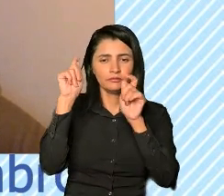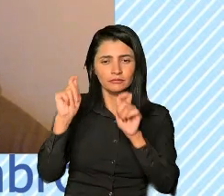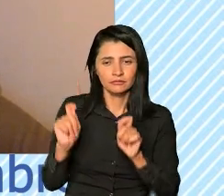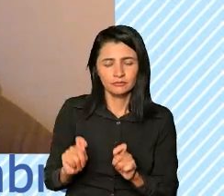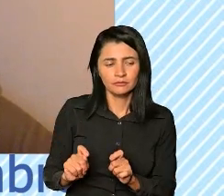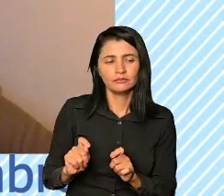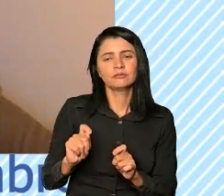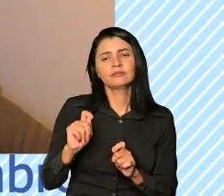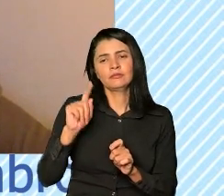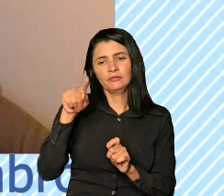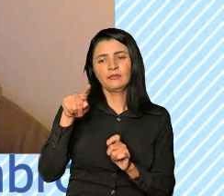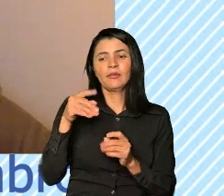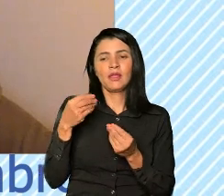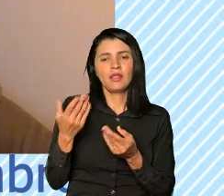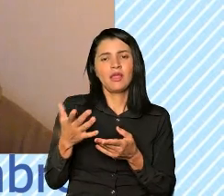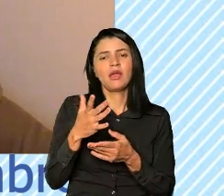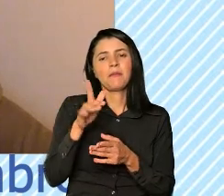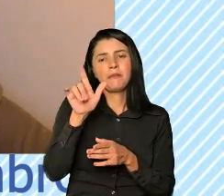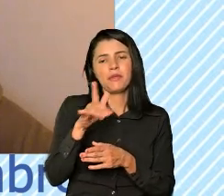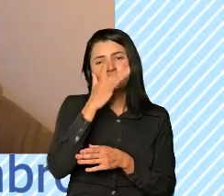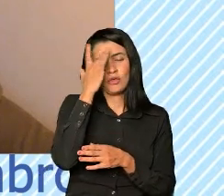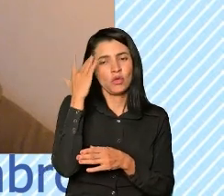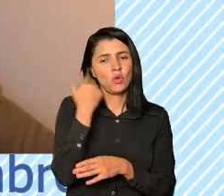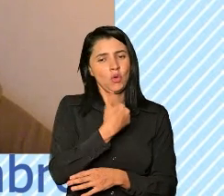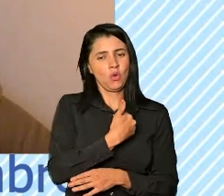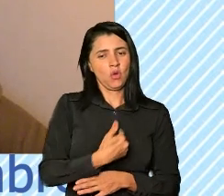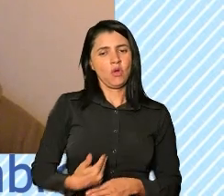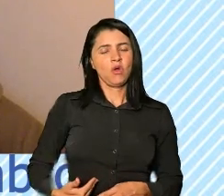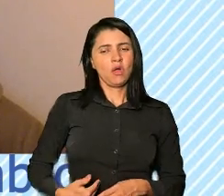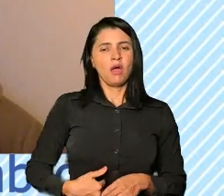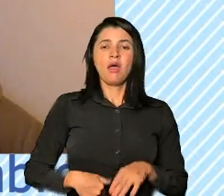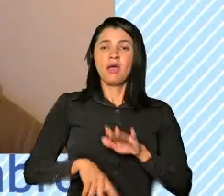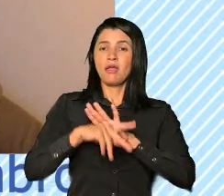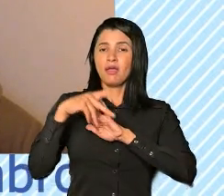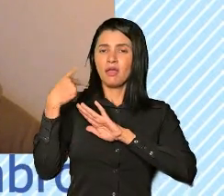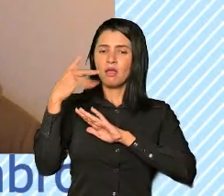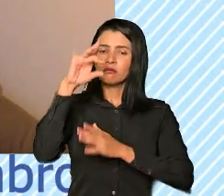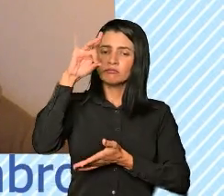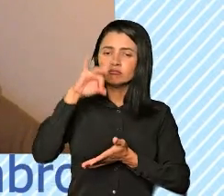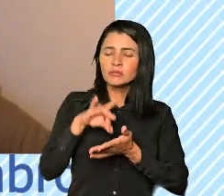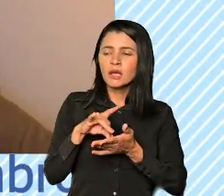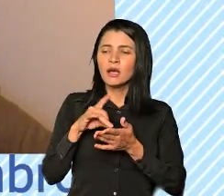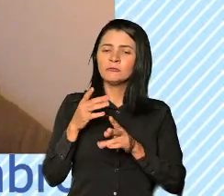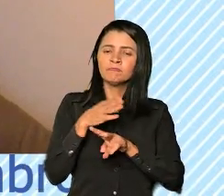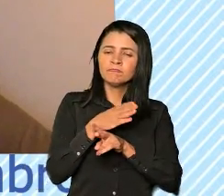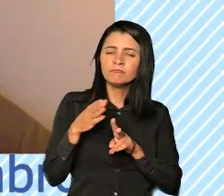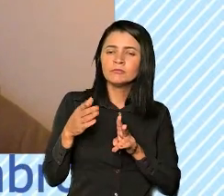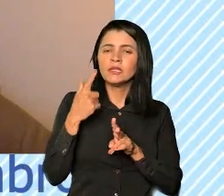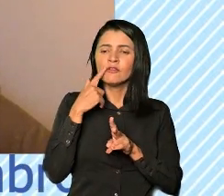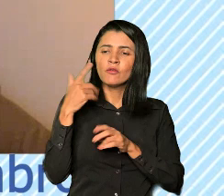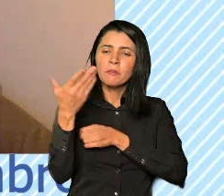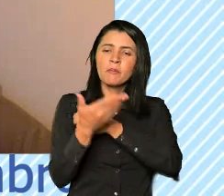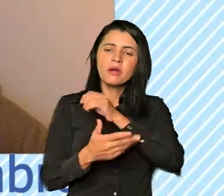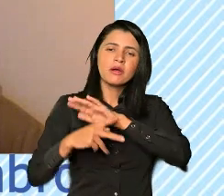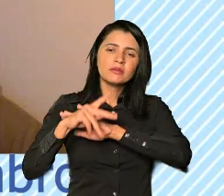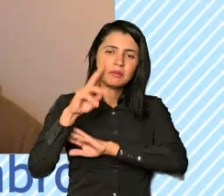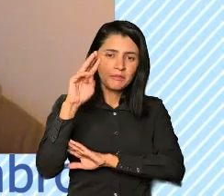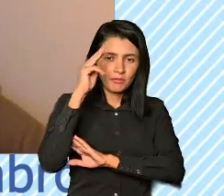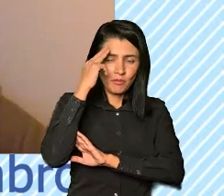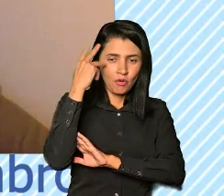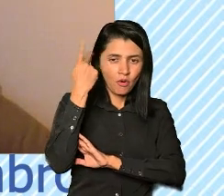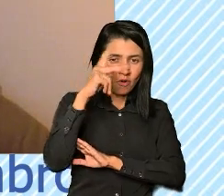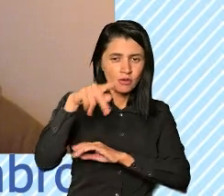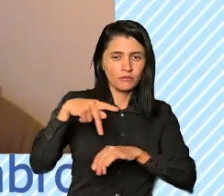públicos dedicados a figuras públicas refletem as realidades, as ambiguidades que formam a base da memória de uma